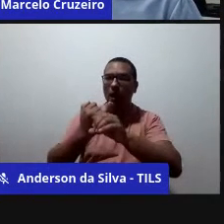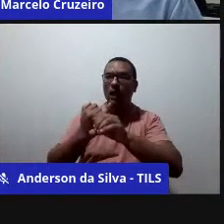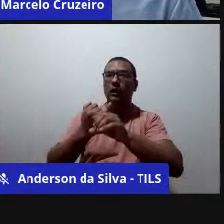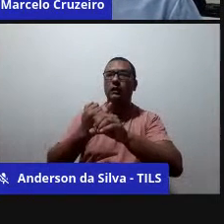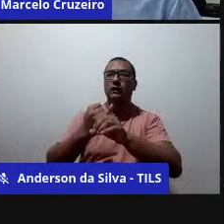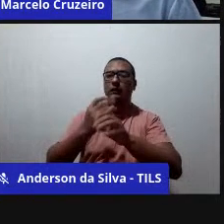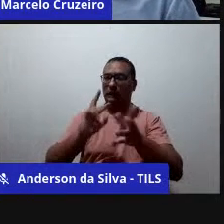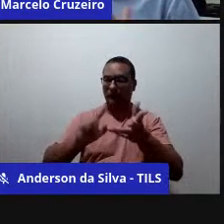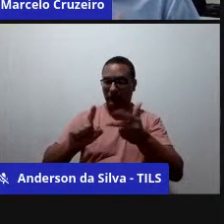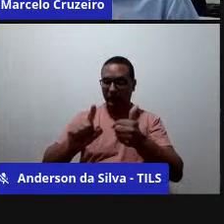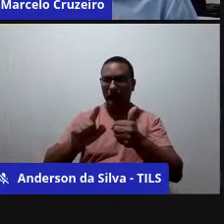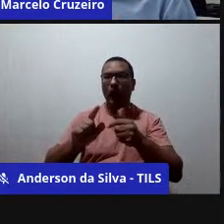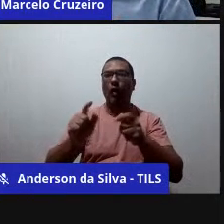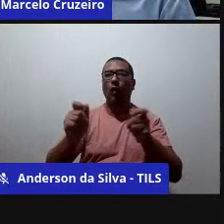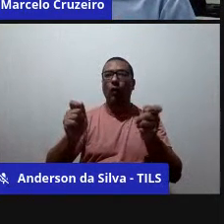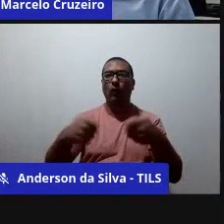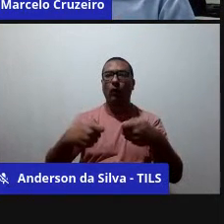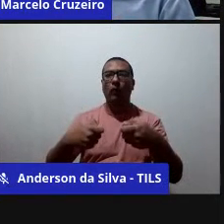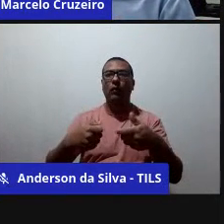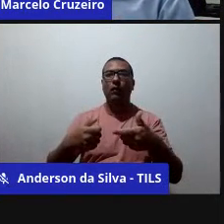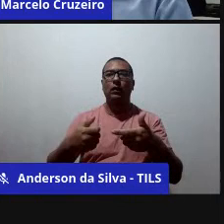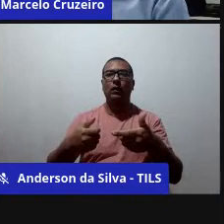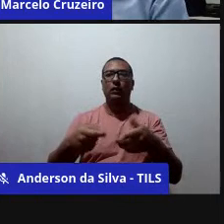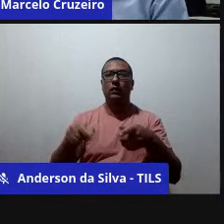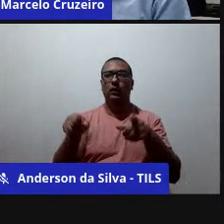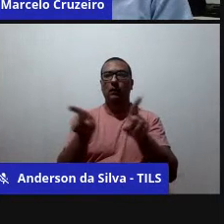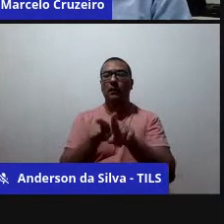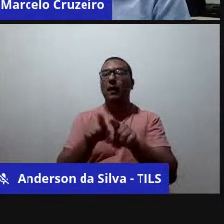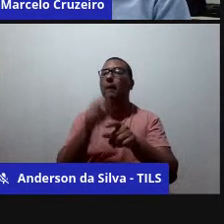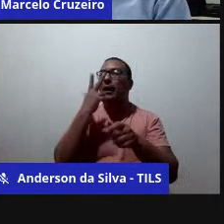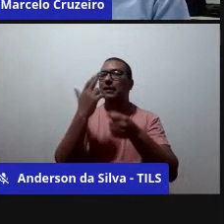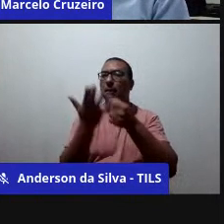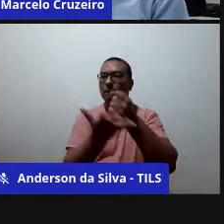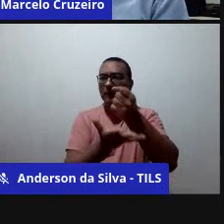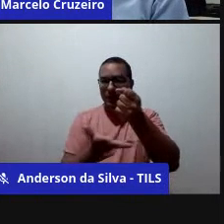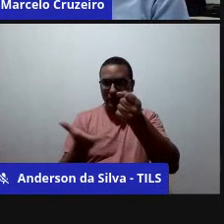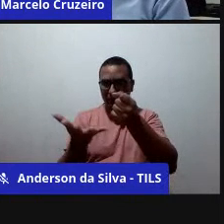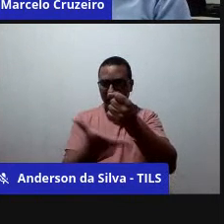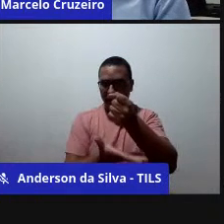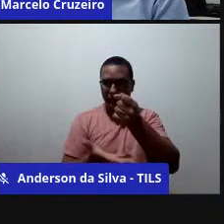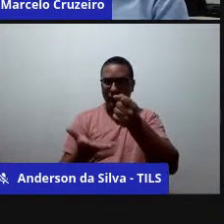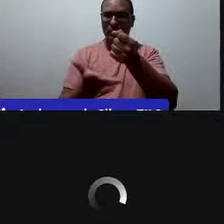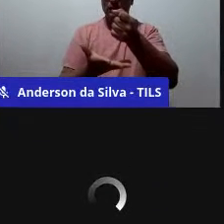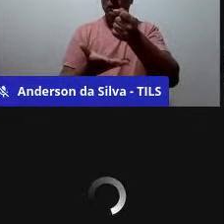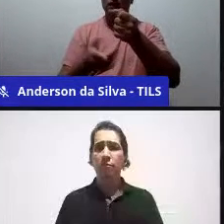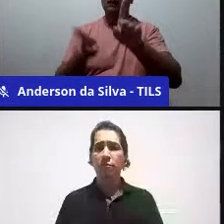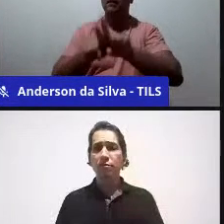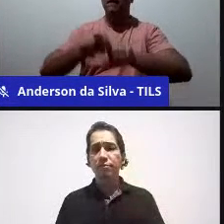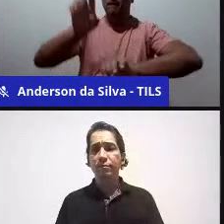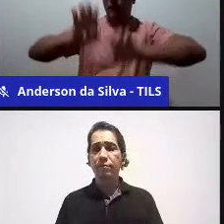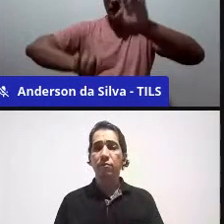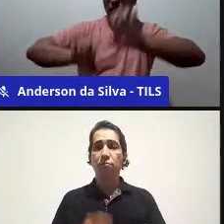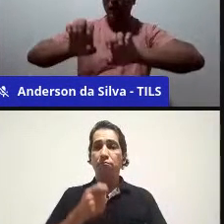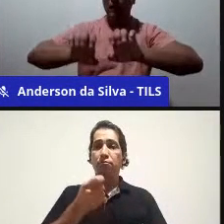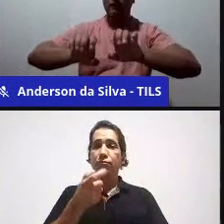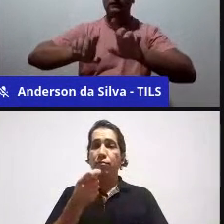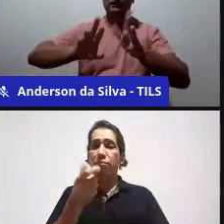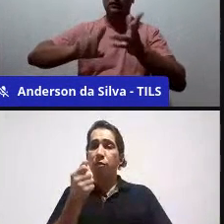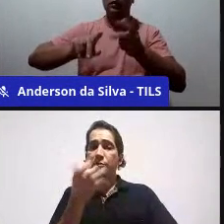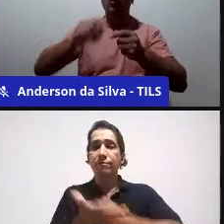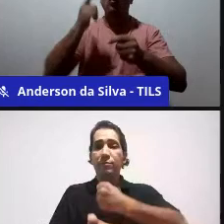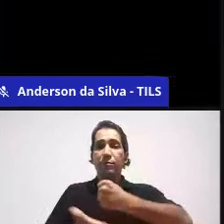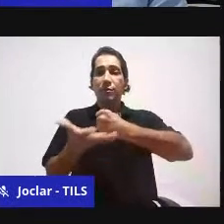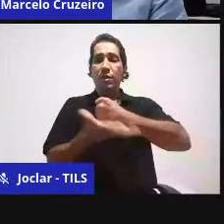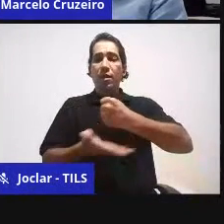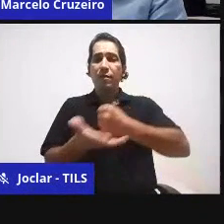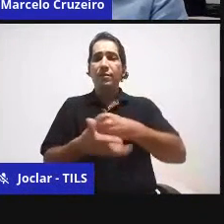coisas, né? Que é um pouco da base aí para a gente ter fábricas ou mesmo um campo mais inteligente. A gente